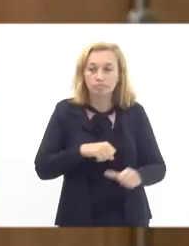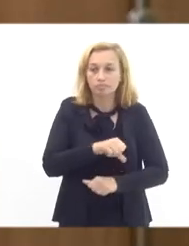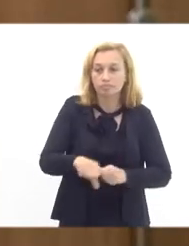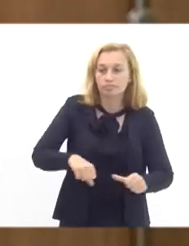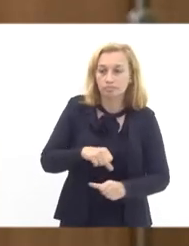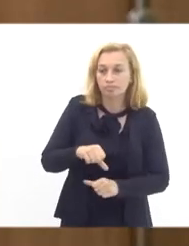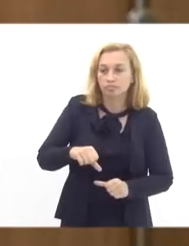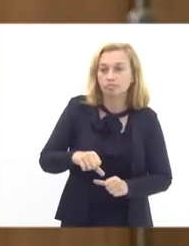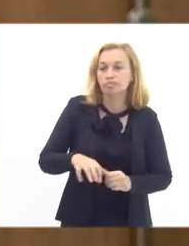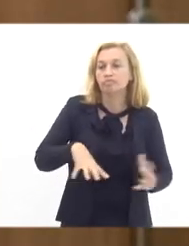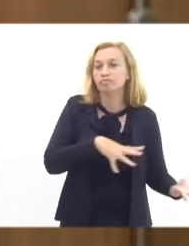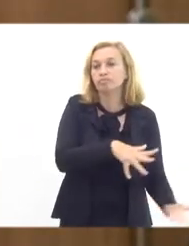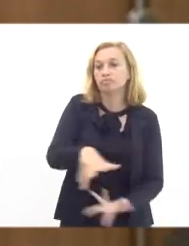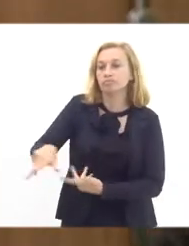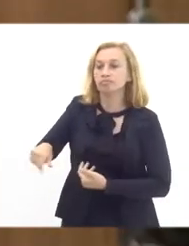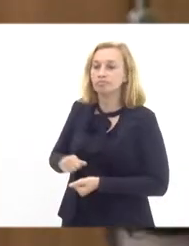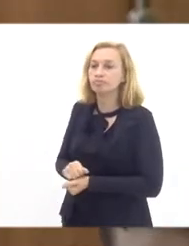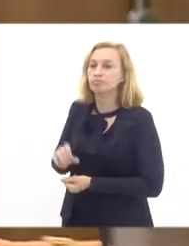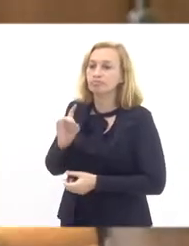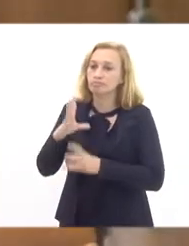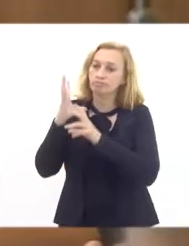Só no somatório de todos nós.